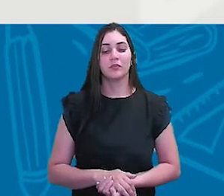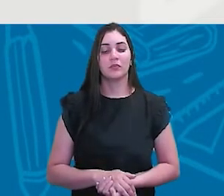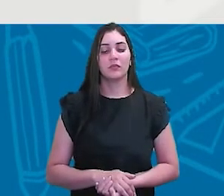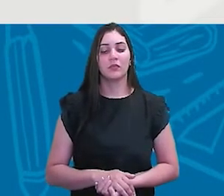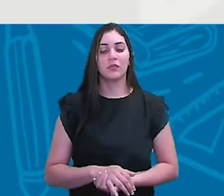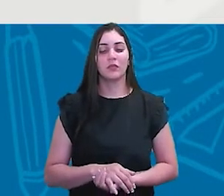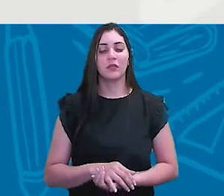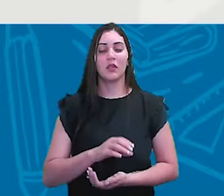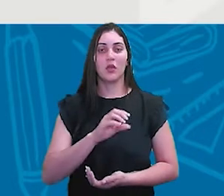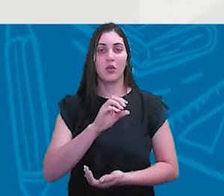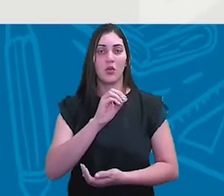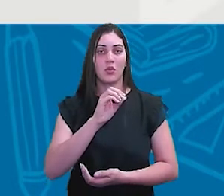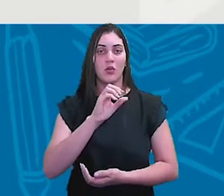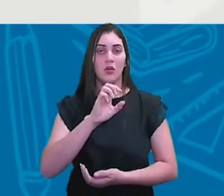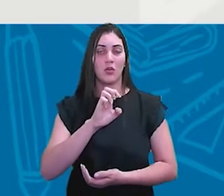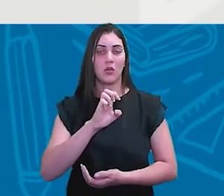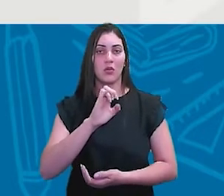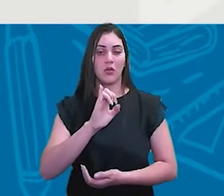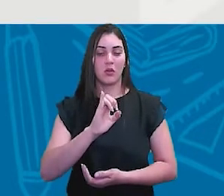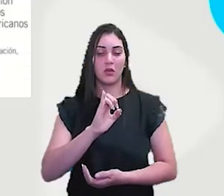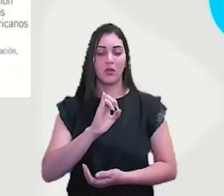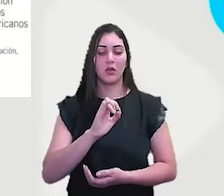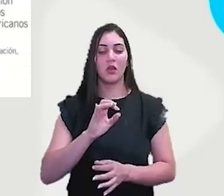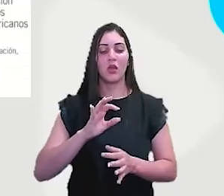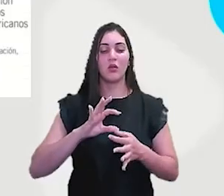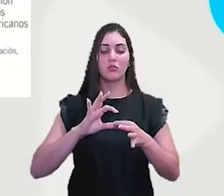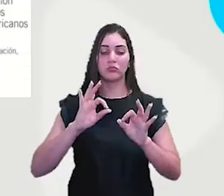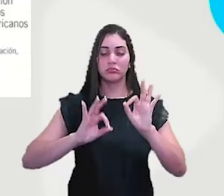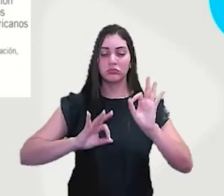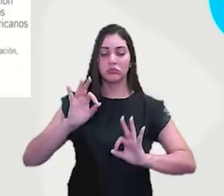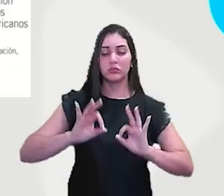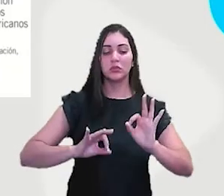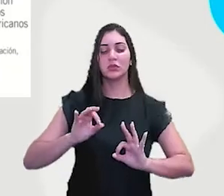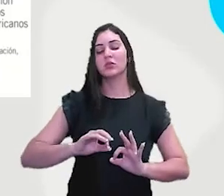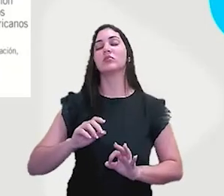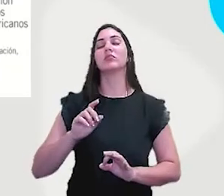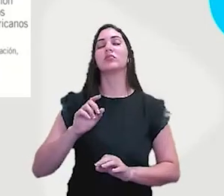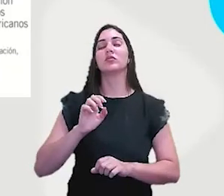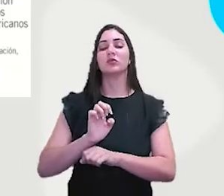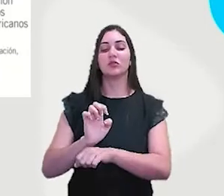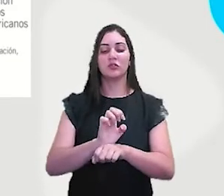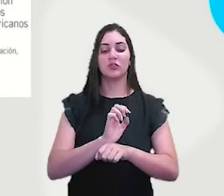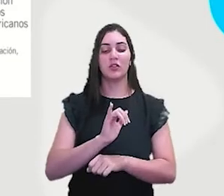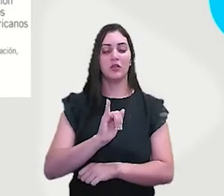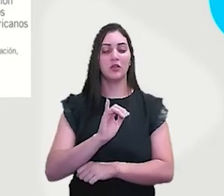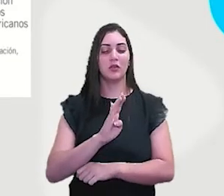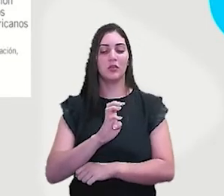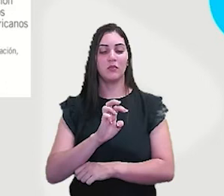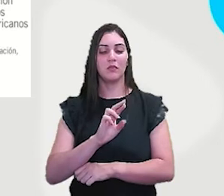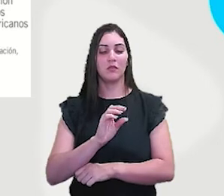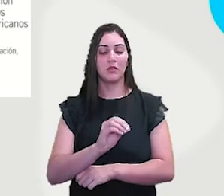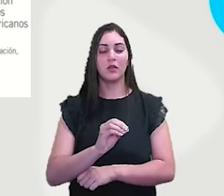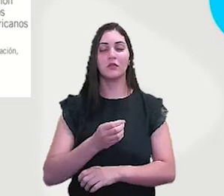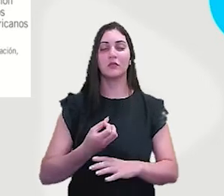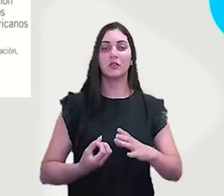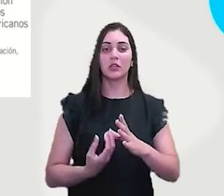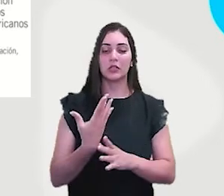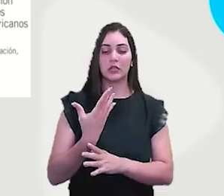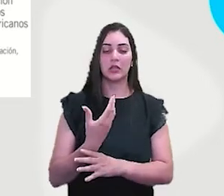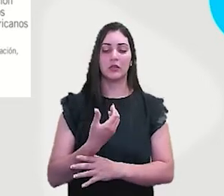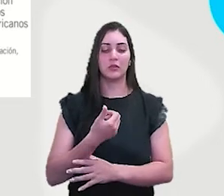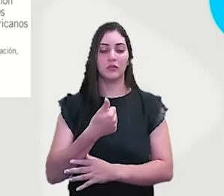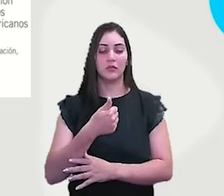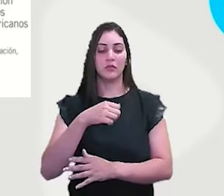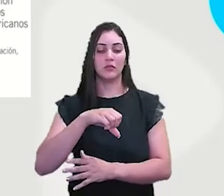OEI, que é a Organização dos Estados Ibero-Americanos, que foi fundada em 1949 e sua sede se localiza em Madrid,